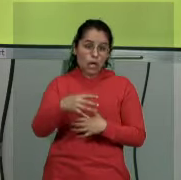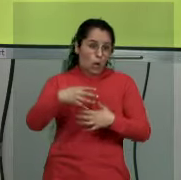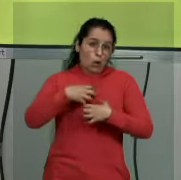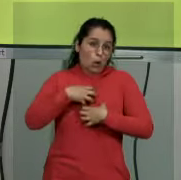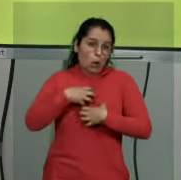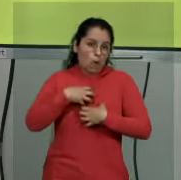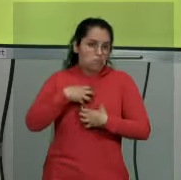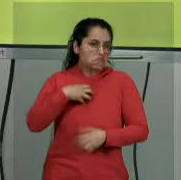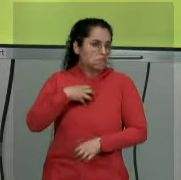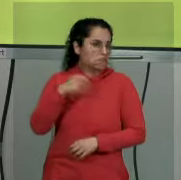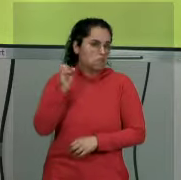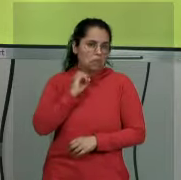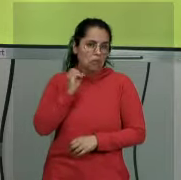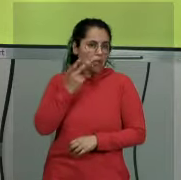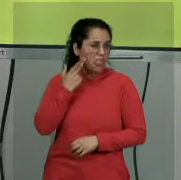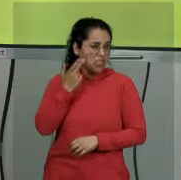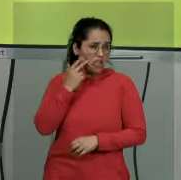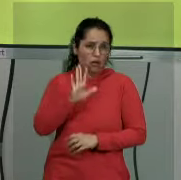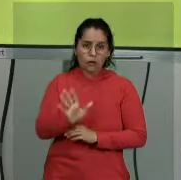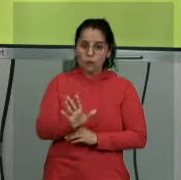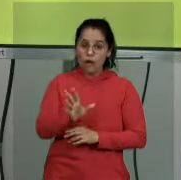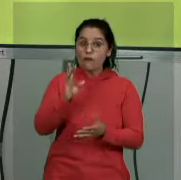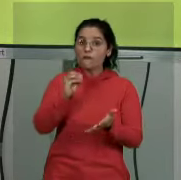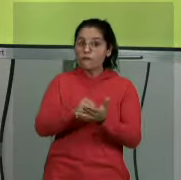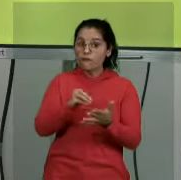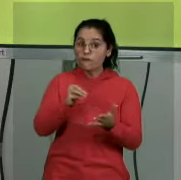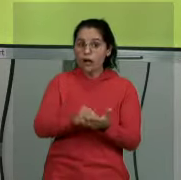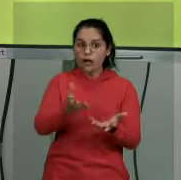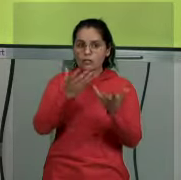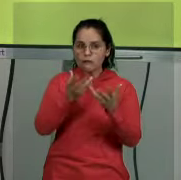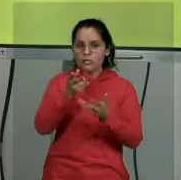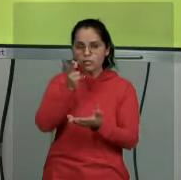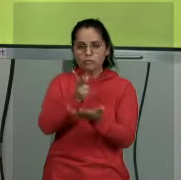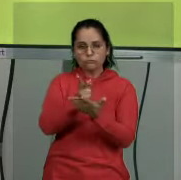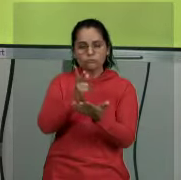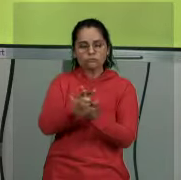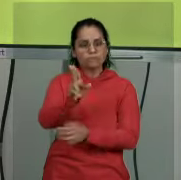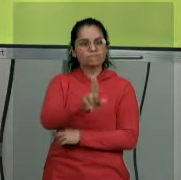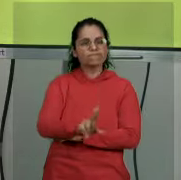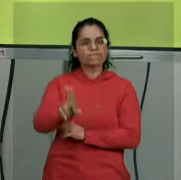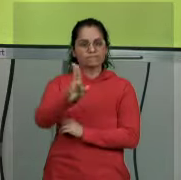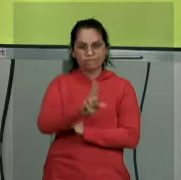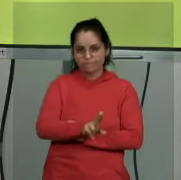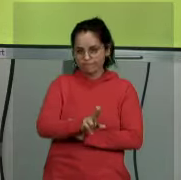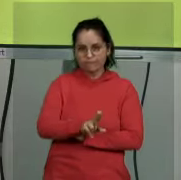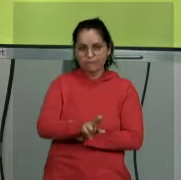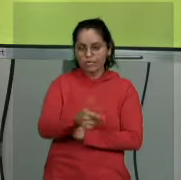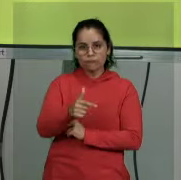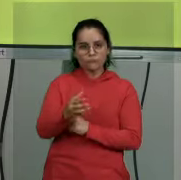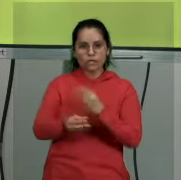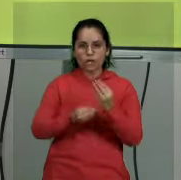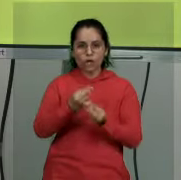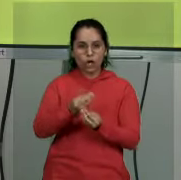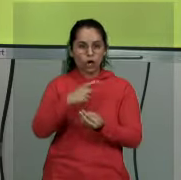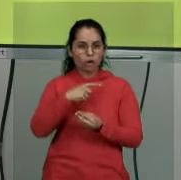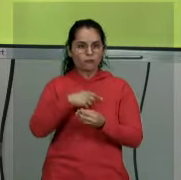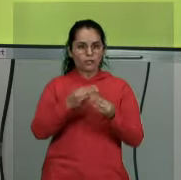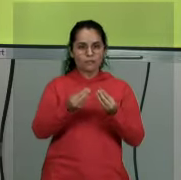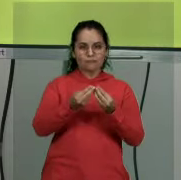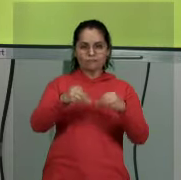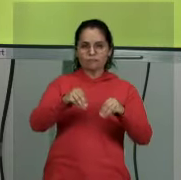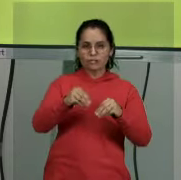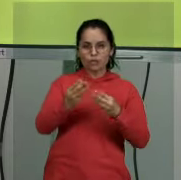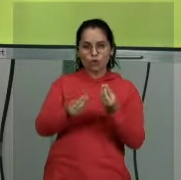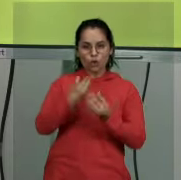suprir, não vai deixar ela satisfeita. Esse sistema límbico, né, ele não vai ficar controlado, vai causar uma disfunção desse